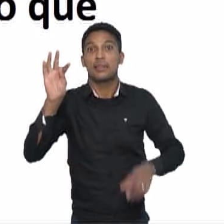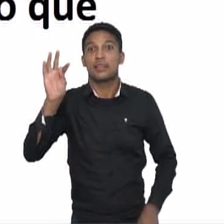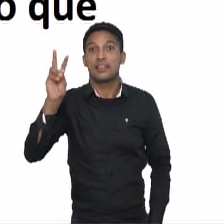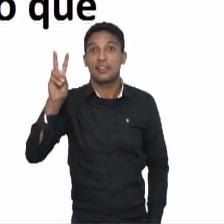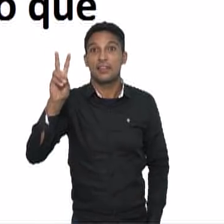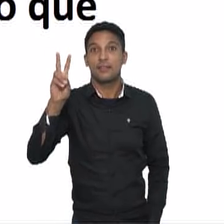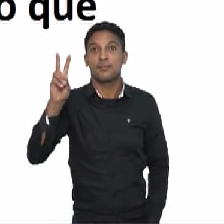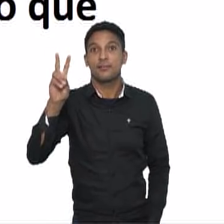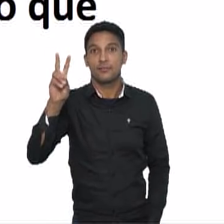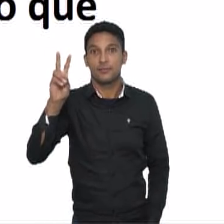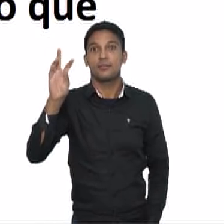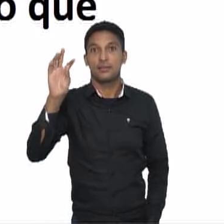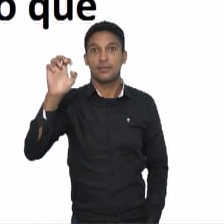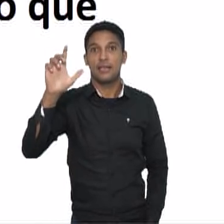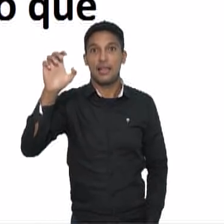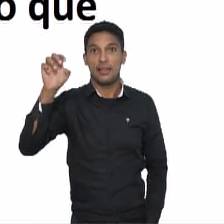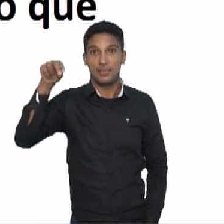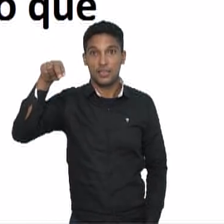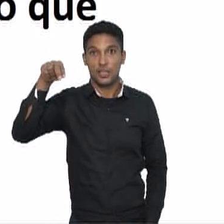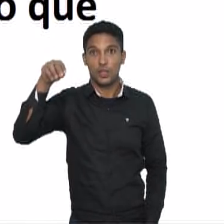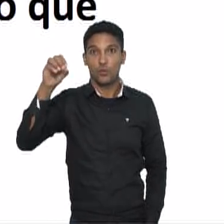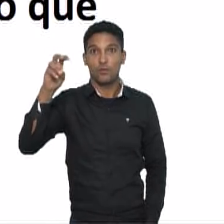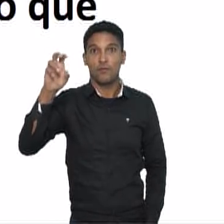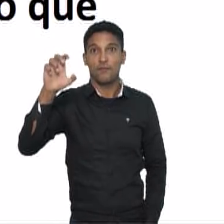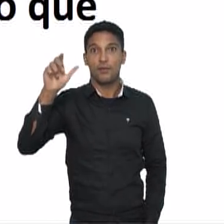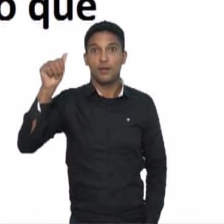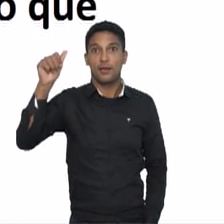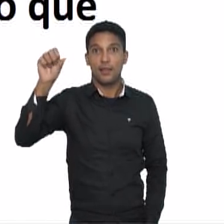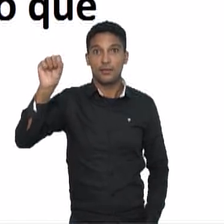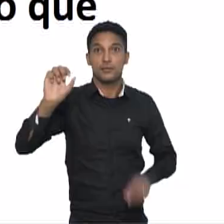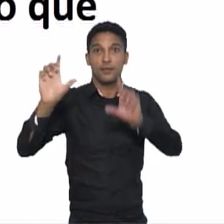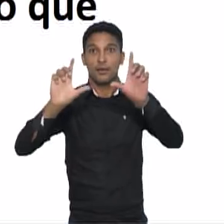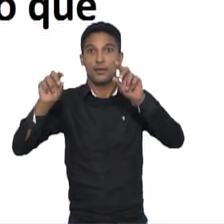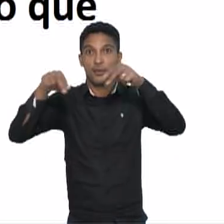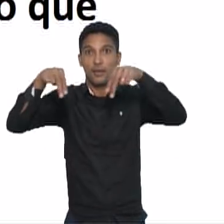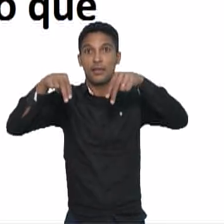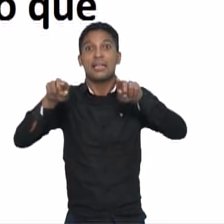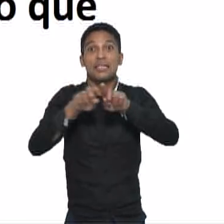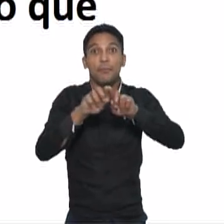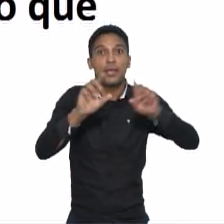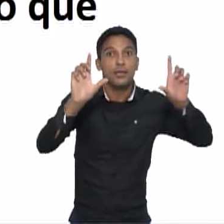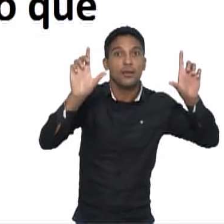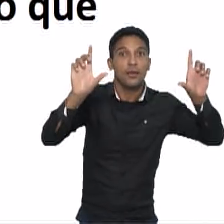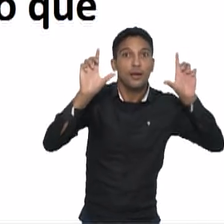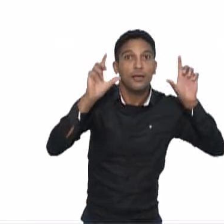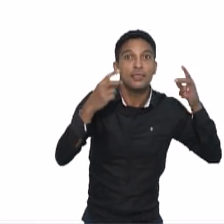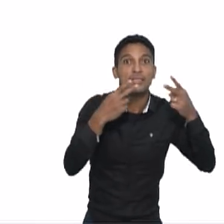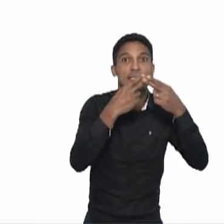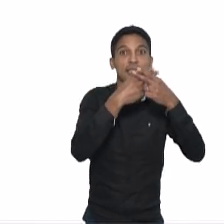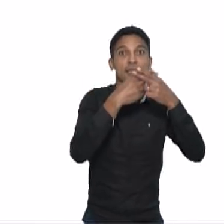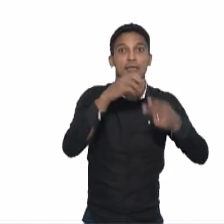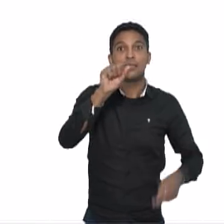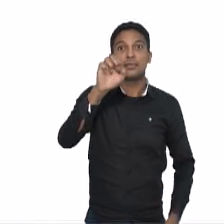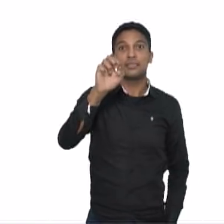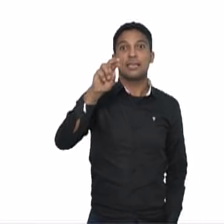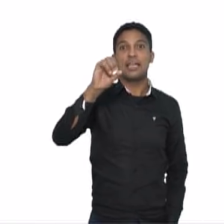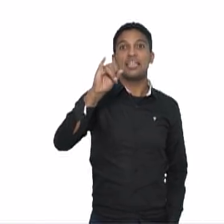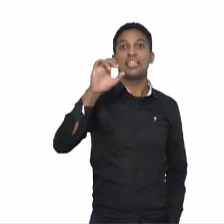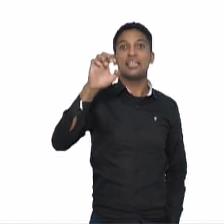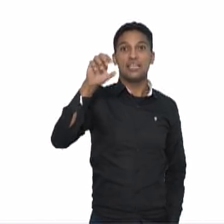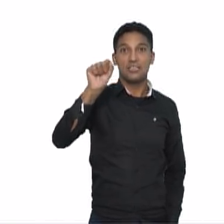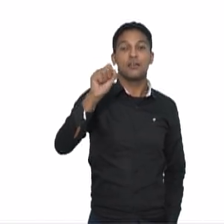As telenovelas e as séries ocorrem em capítulos e episódios. Isso facilita. A